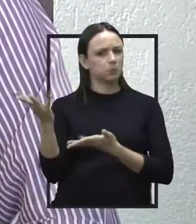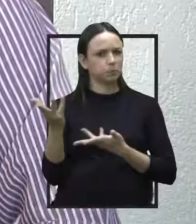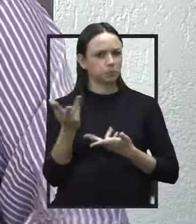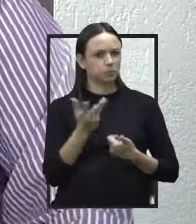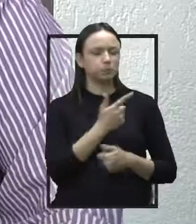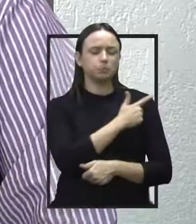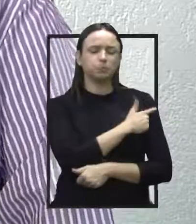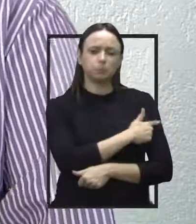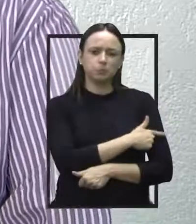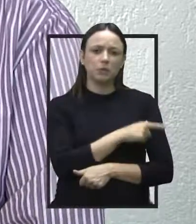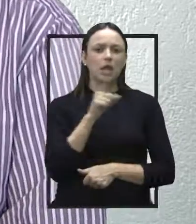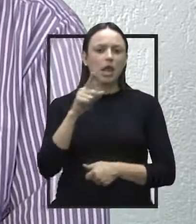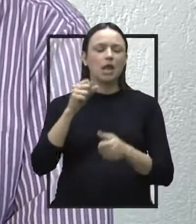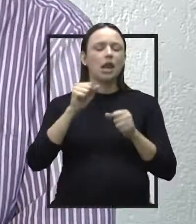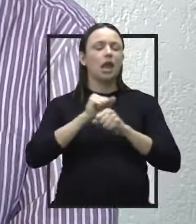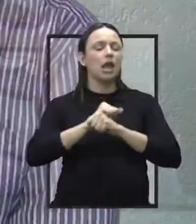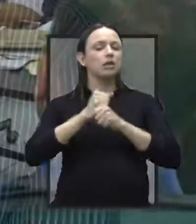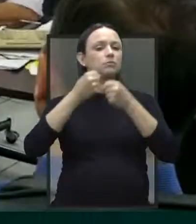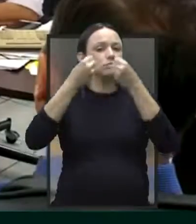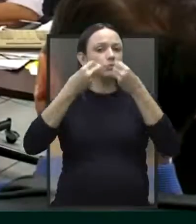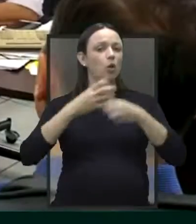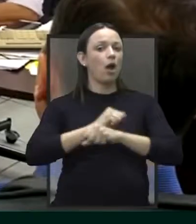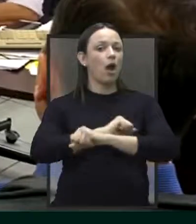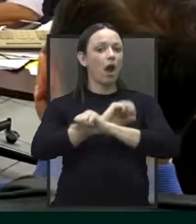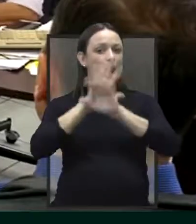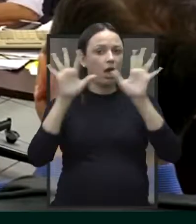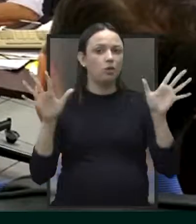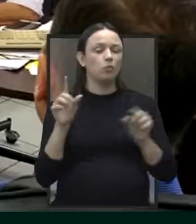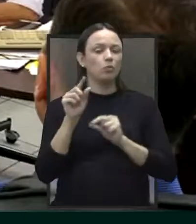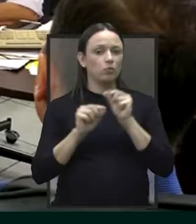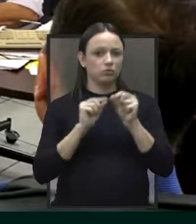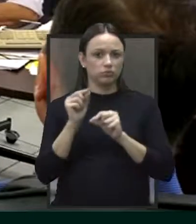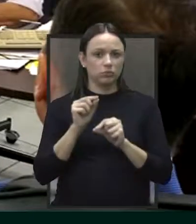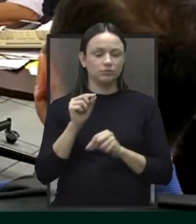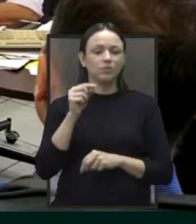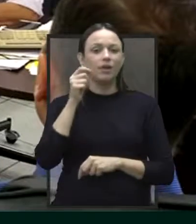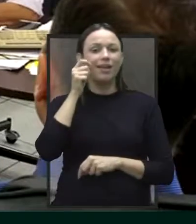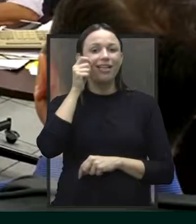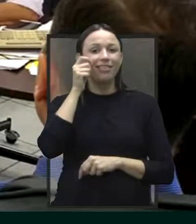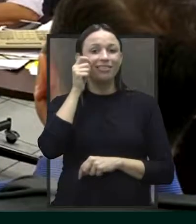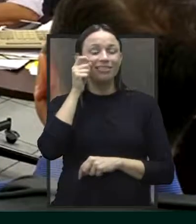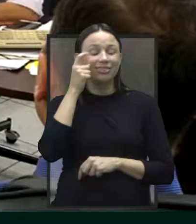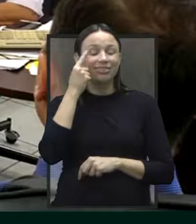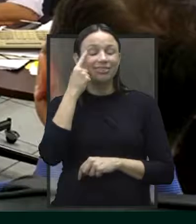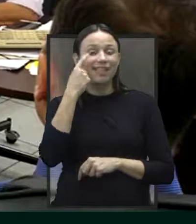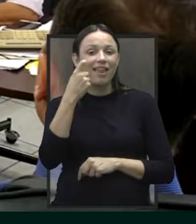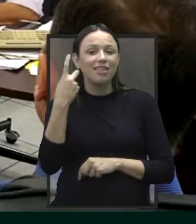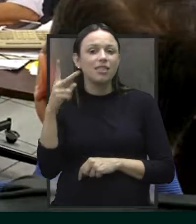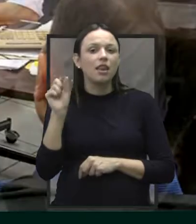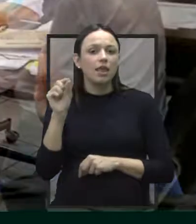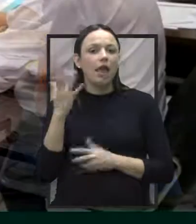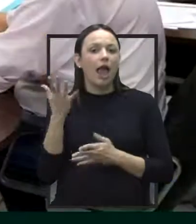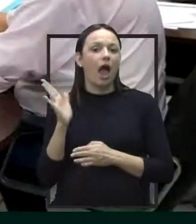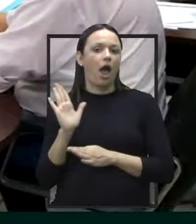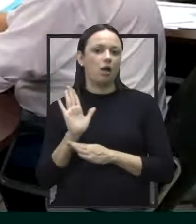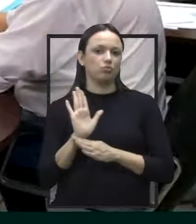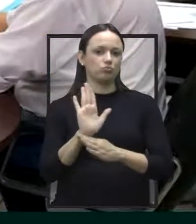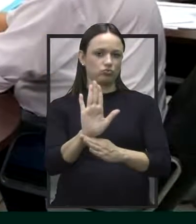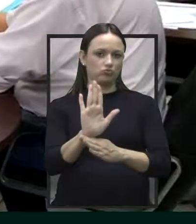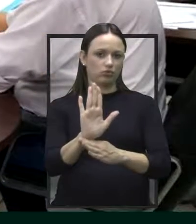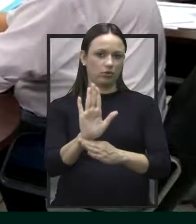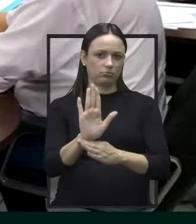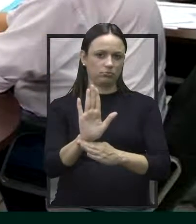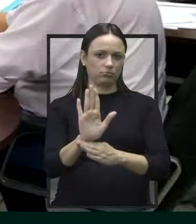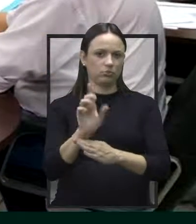bem claro que o interesse deles é a participação de colaboração. Eles estão